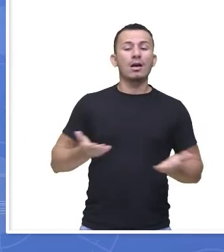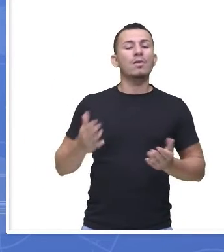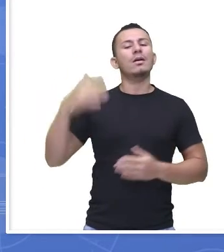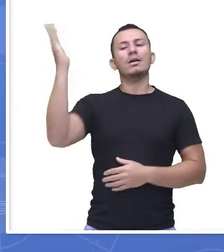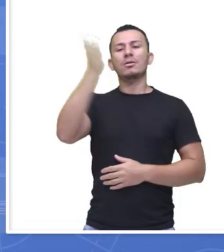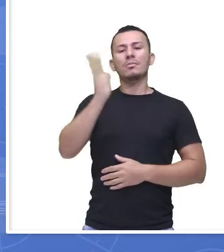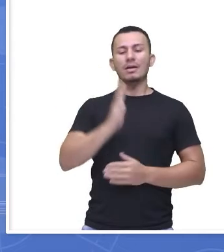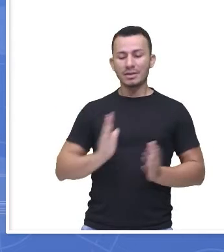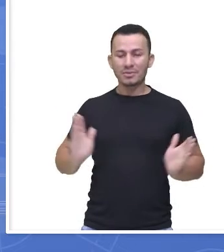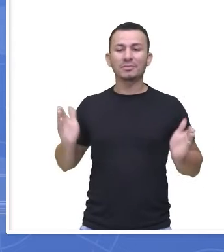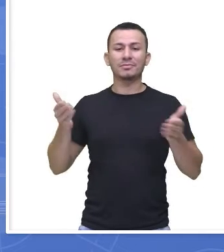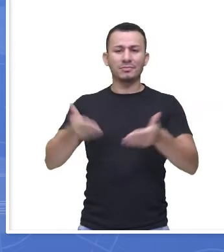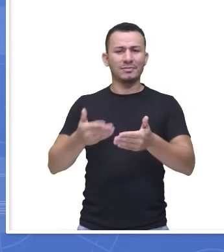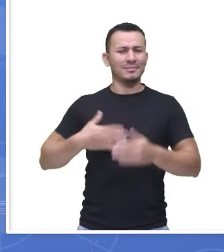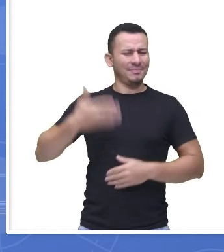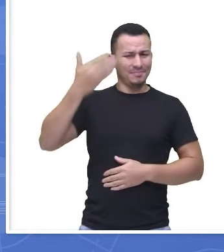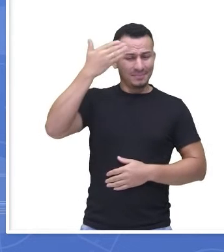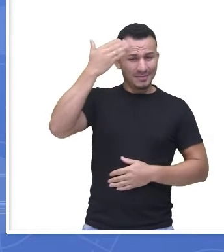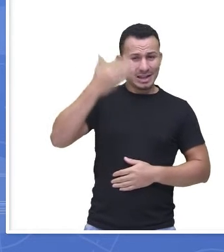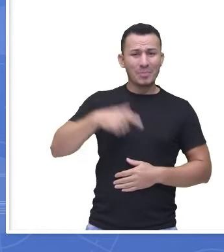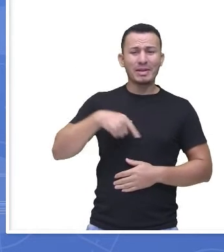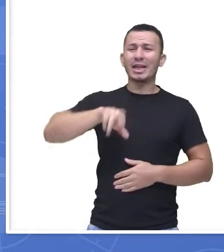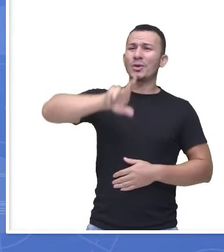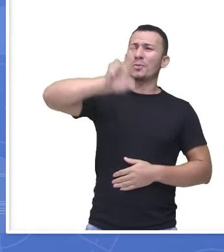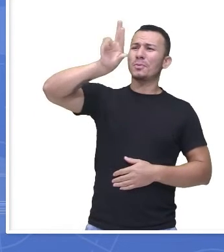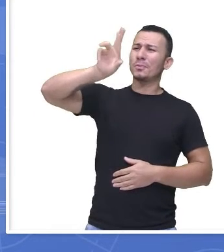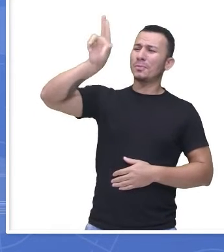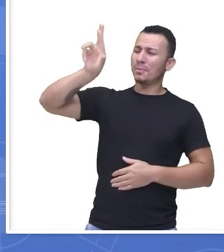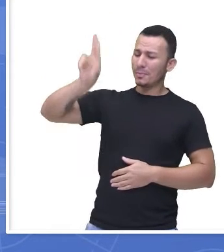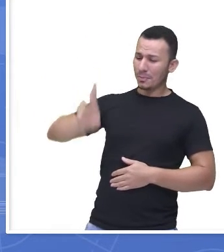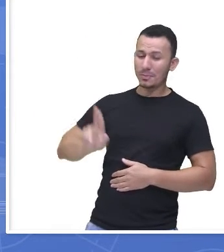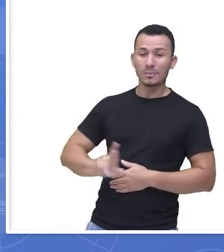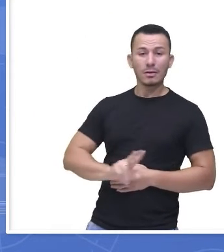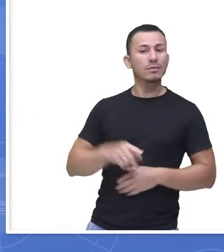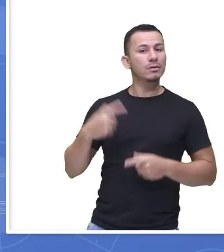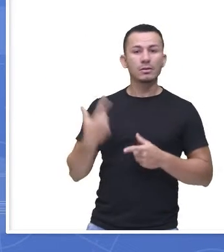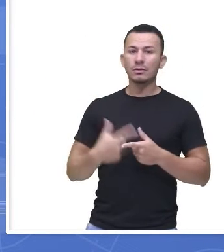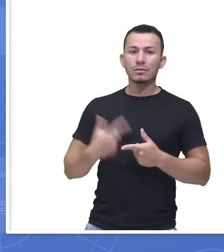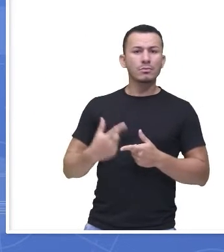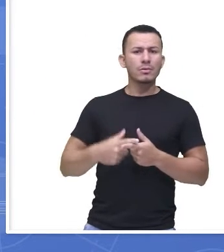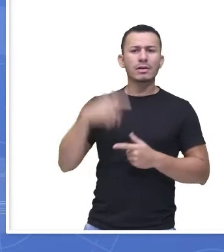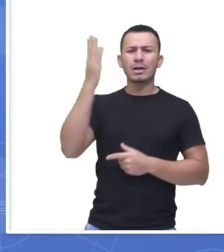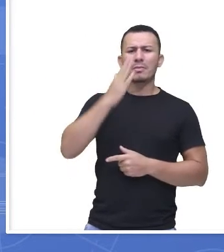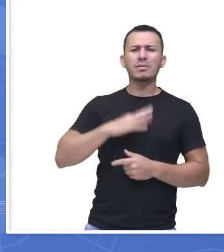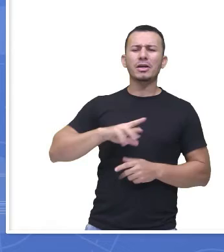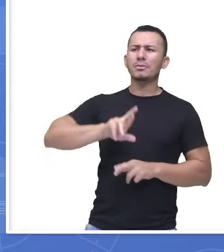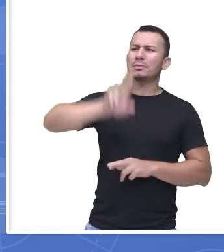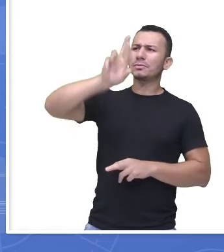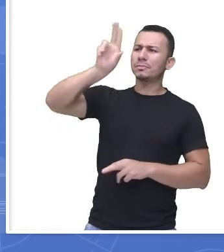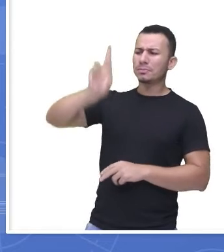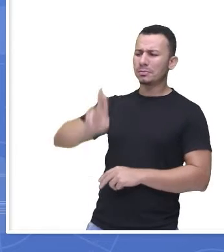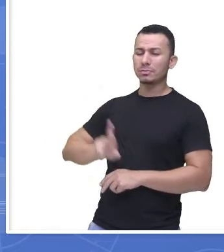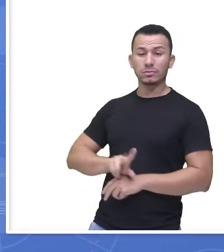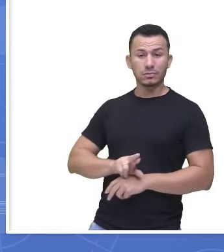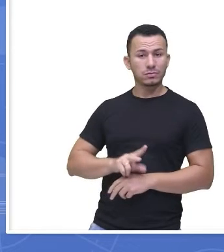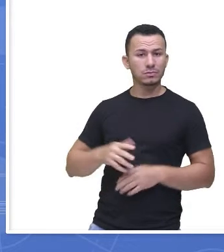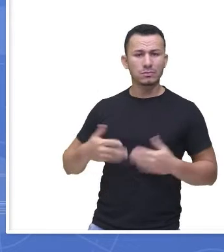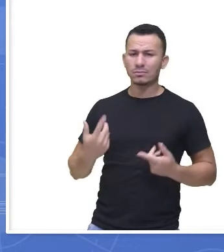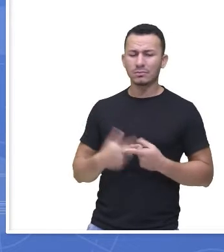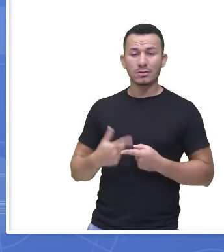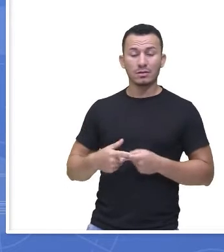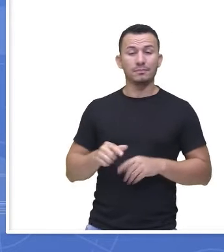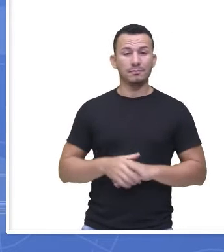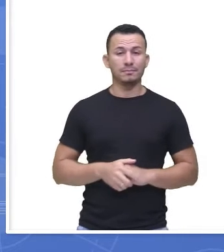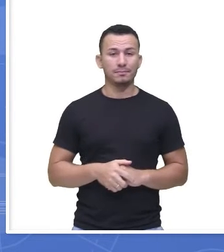Brasil. O Brasil ele é um país diverso. Por que nós podemos falar que o Brasil é um país diverso? Né?